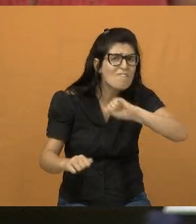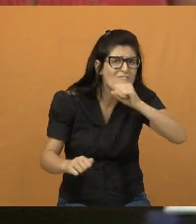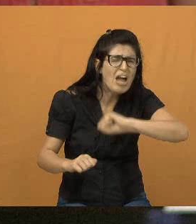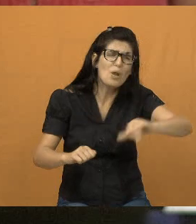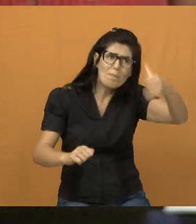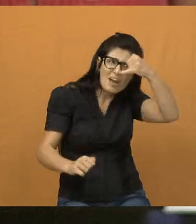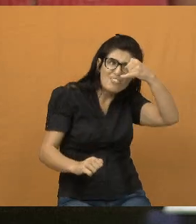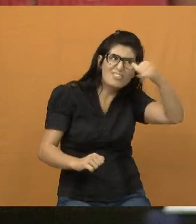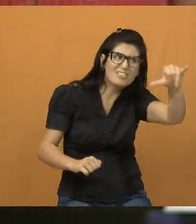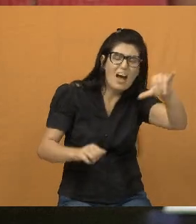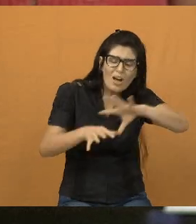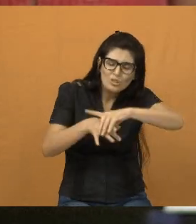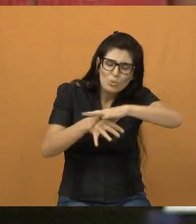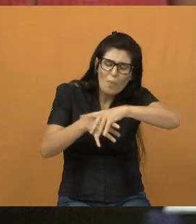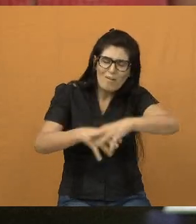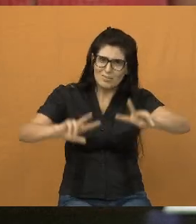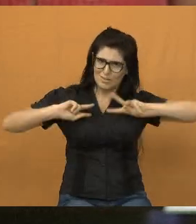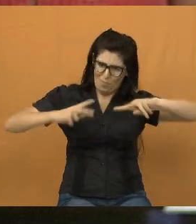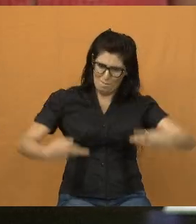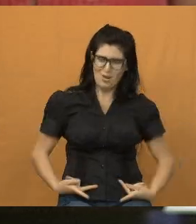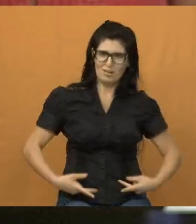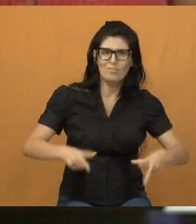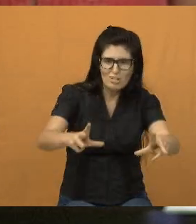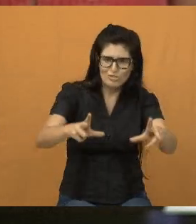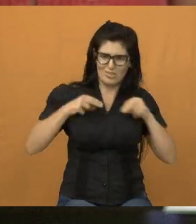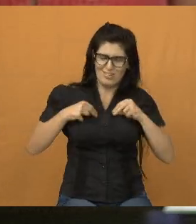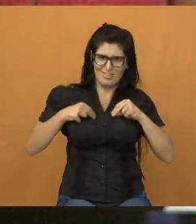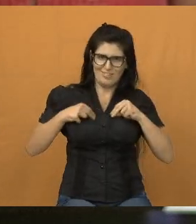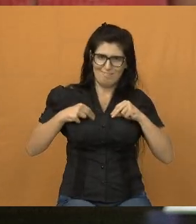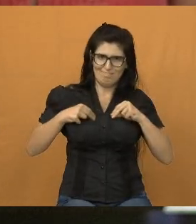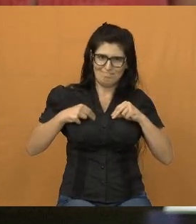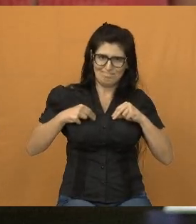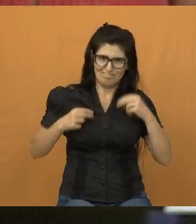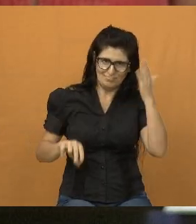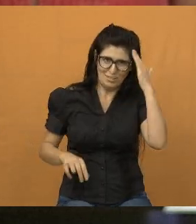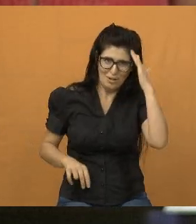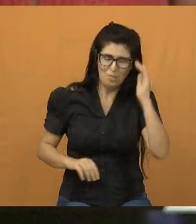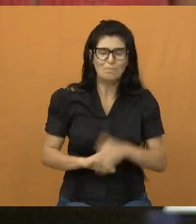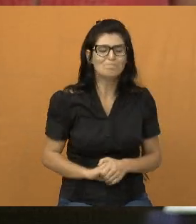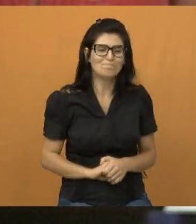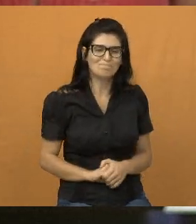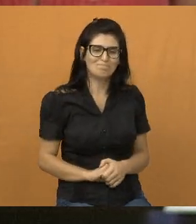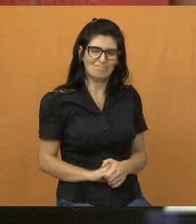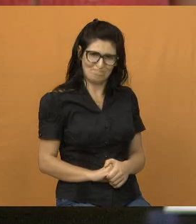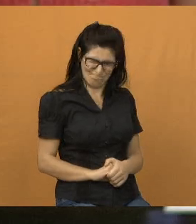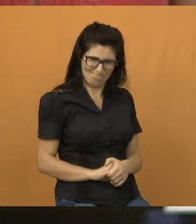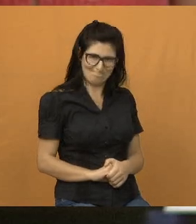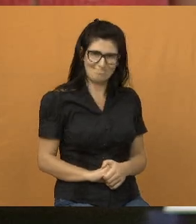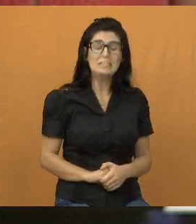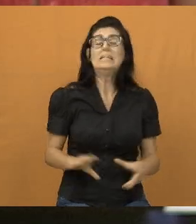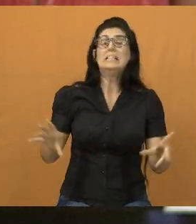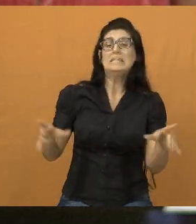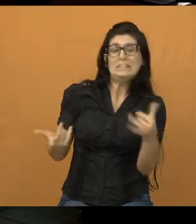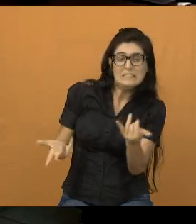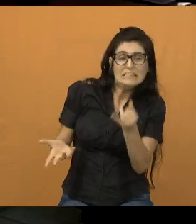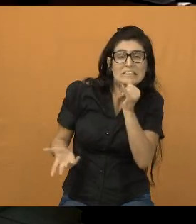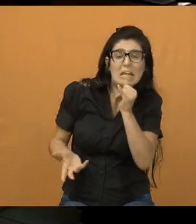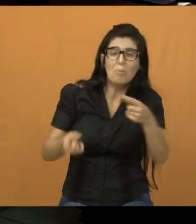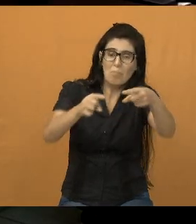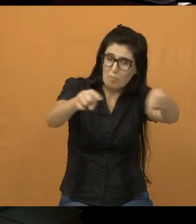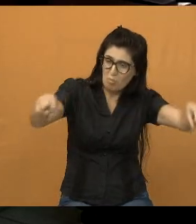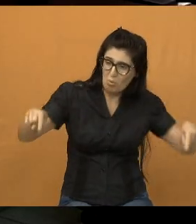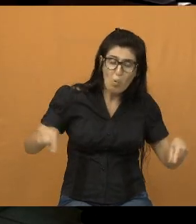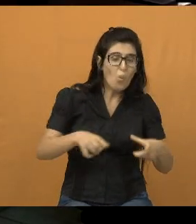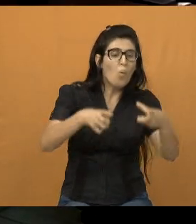periodicidade que a técnica exige para fins de controle desses vetores. Então, tem um terreno